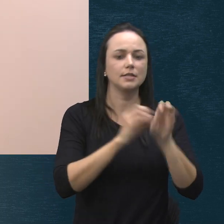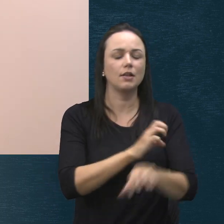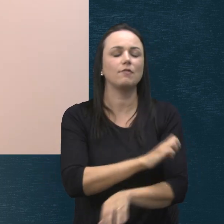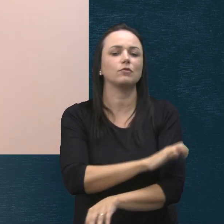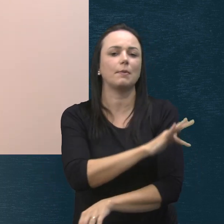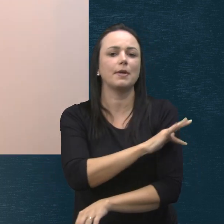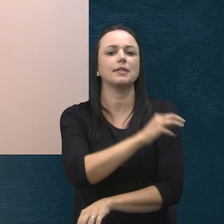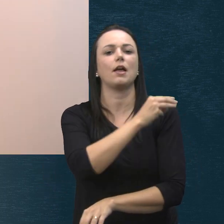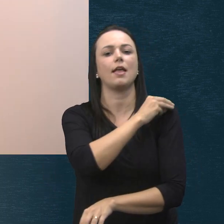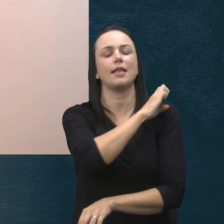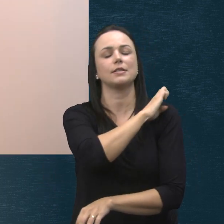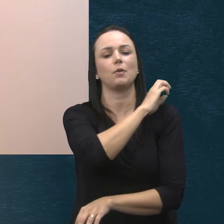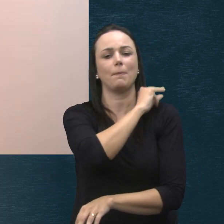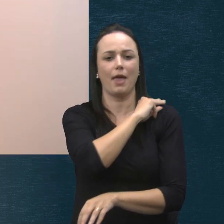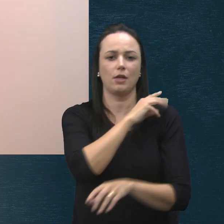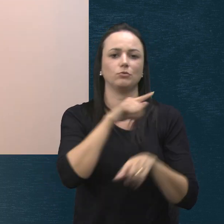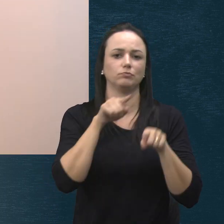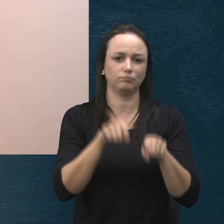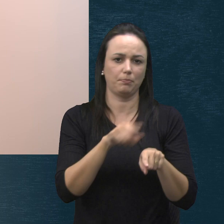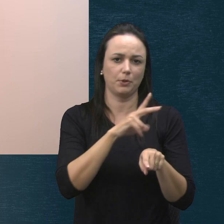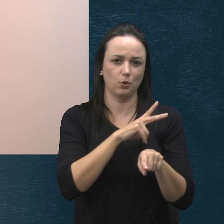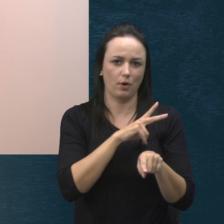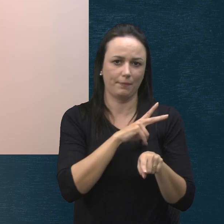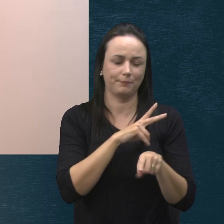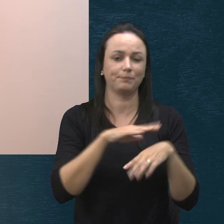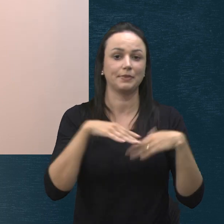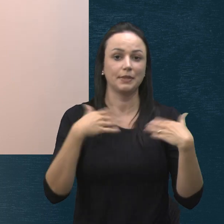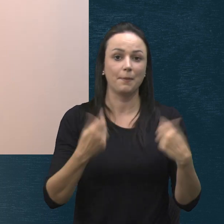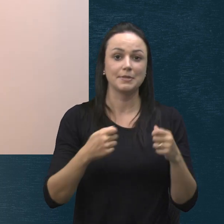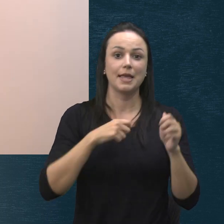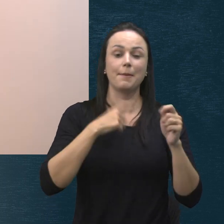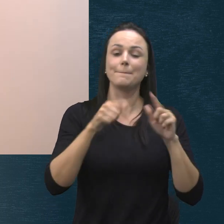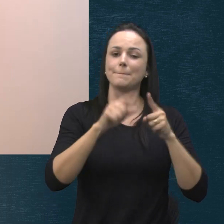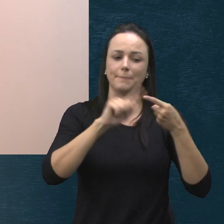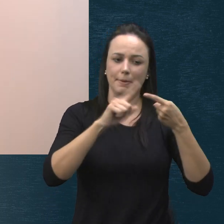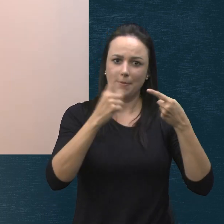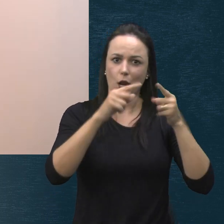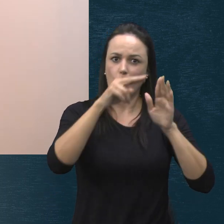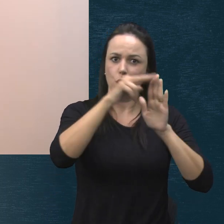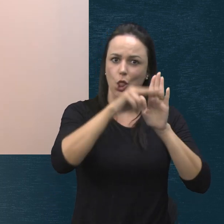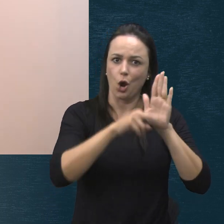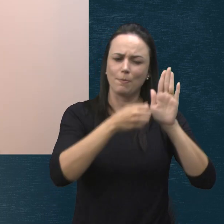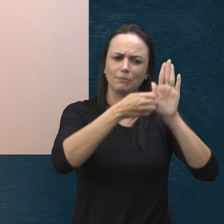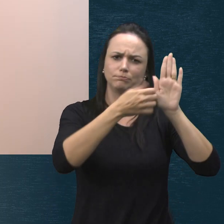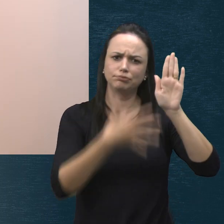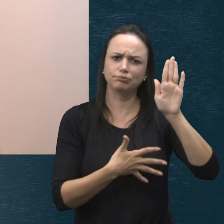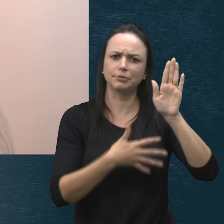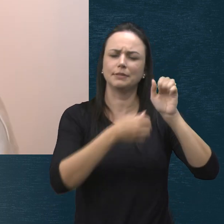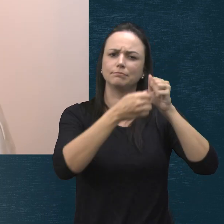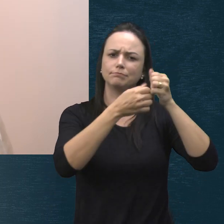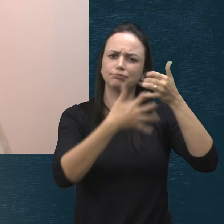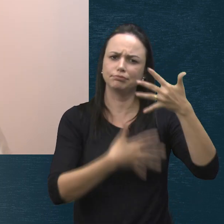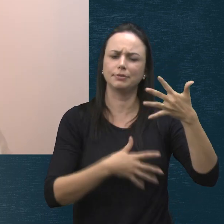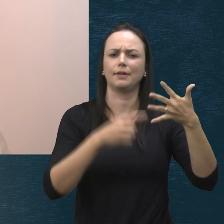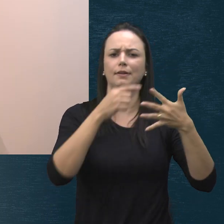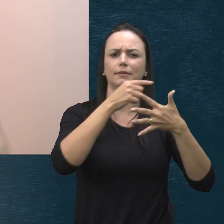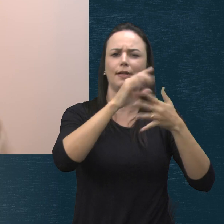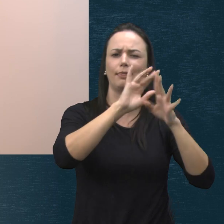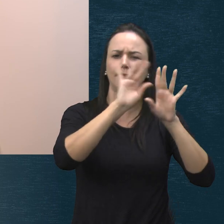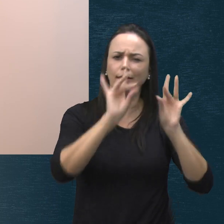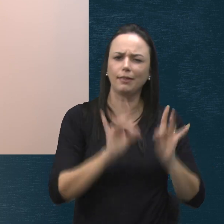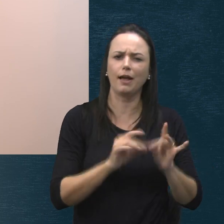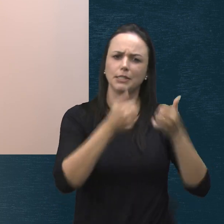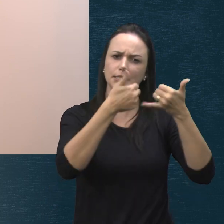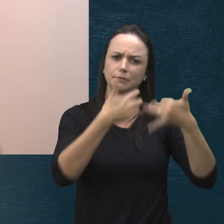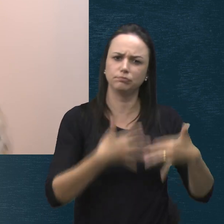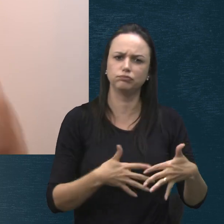redes privadas. Então a gente precisa, primeiro, ter uma norma que seja descritiva, que ela diga, por exemplo, pessoas que se